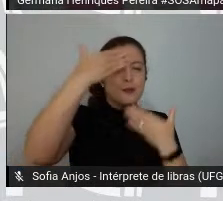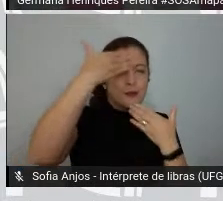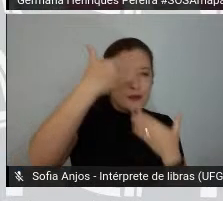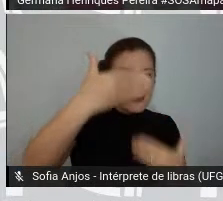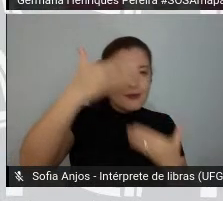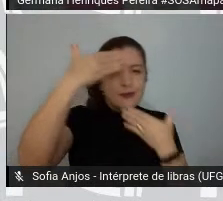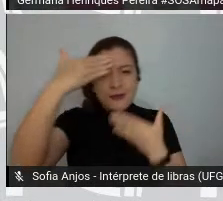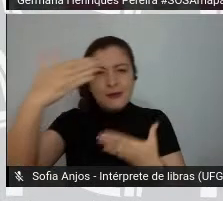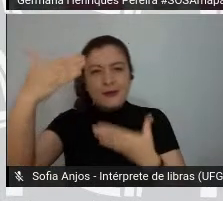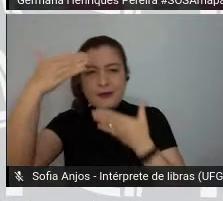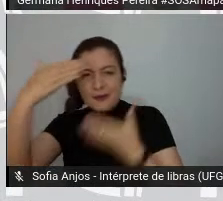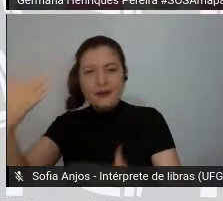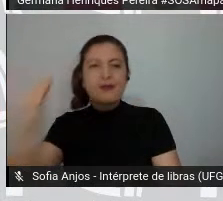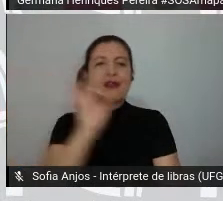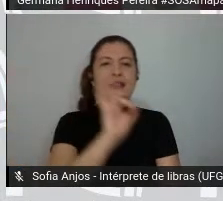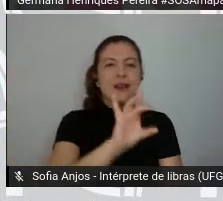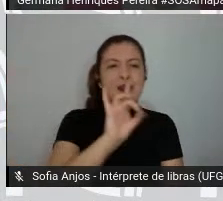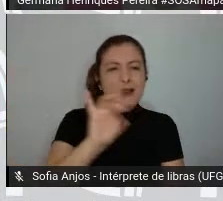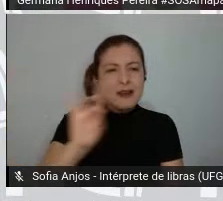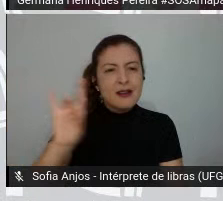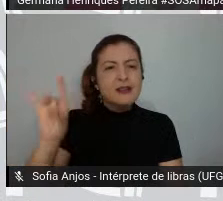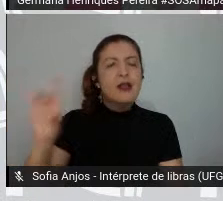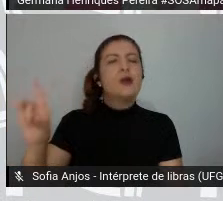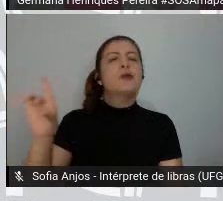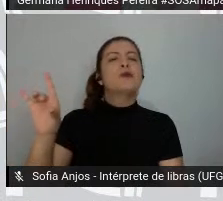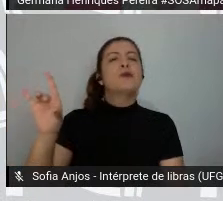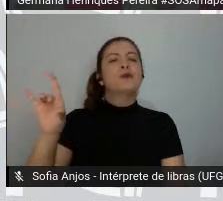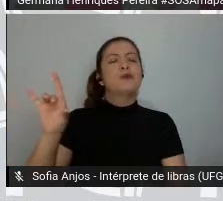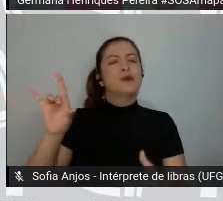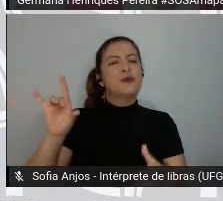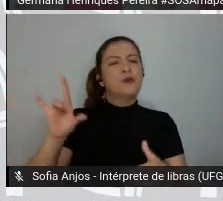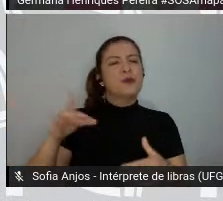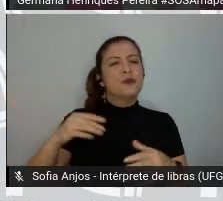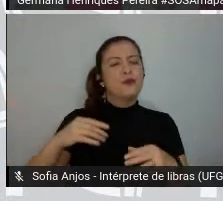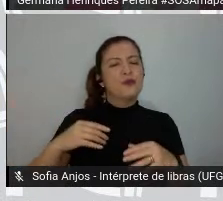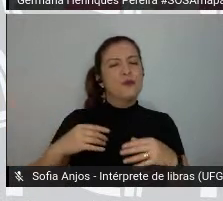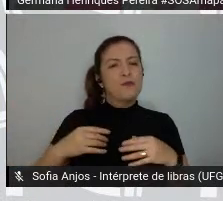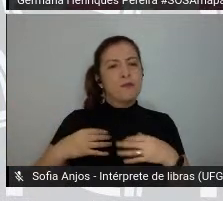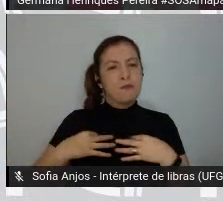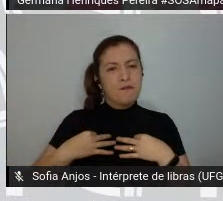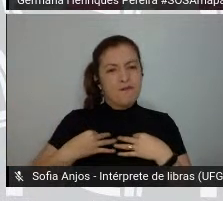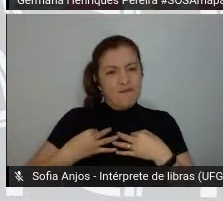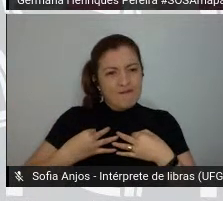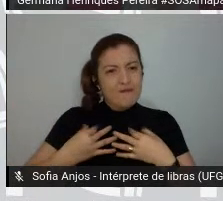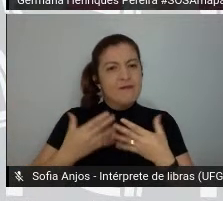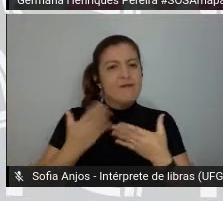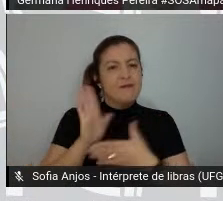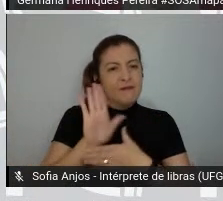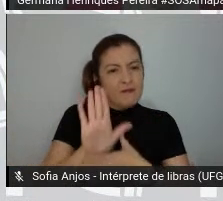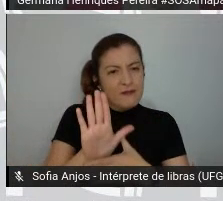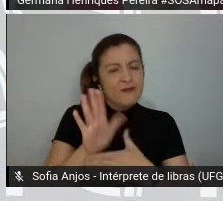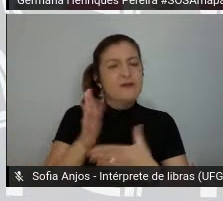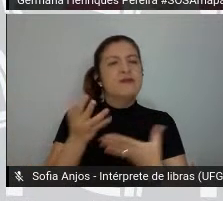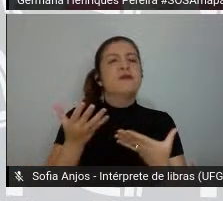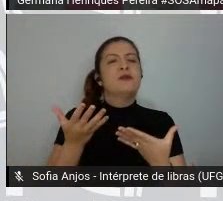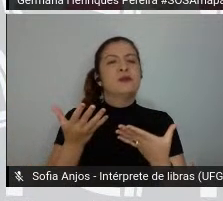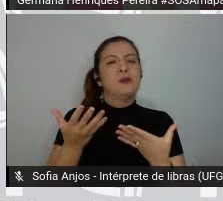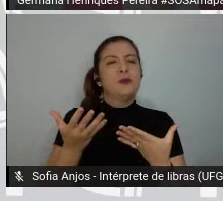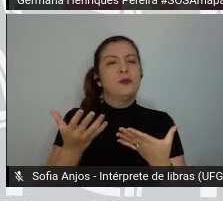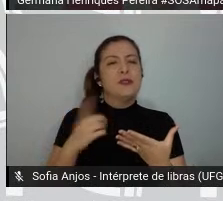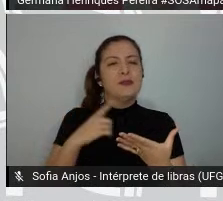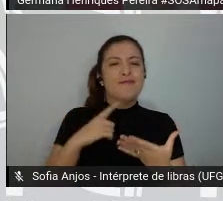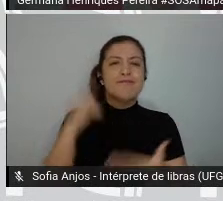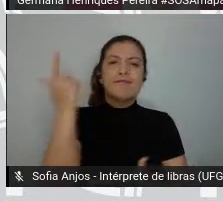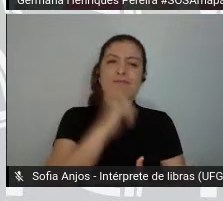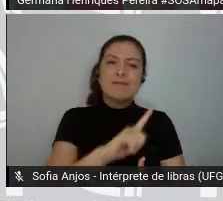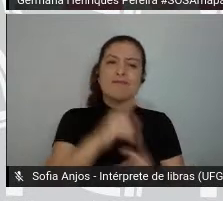de vocês de permitir que esses mais de 30 webinários do CEDITRAD